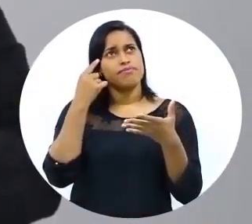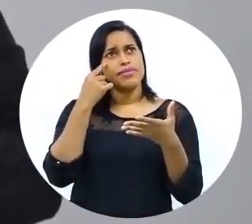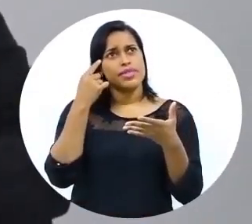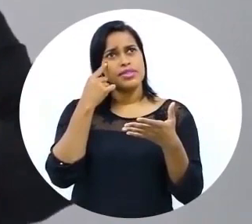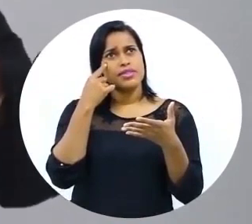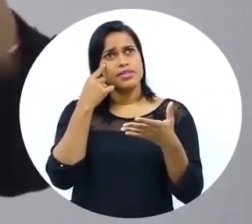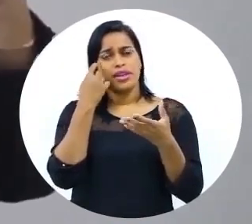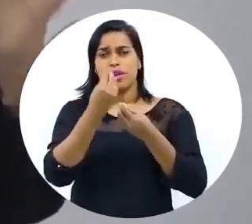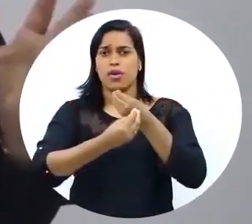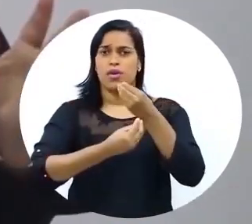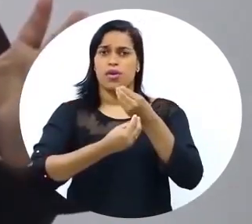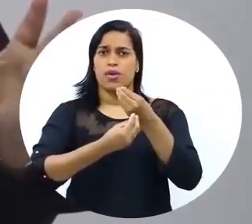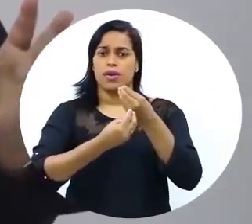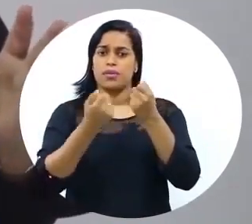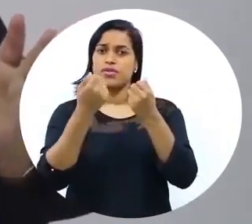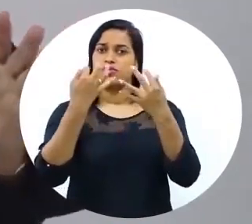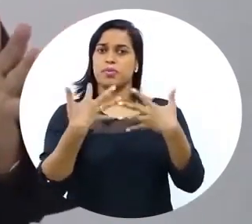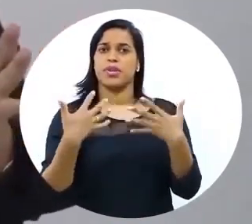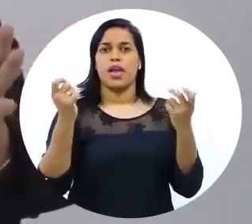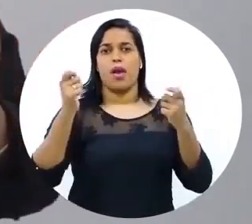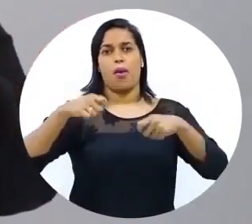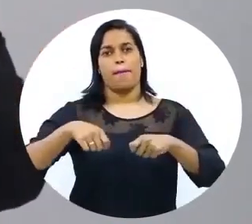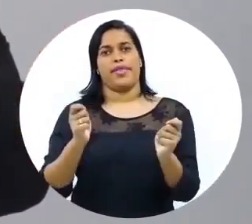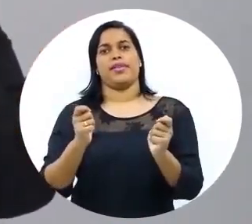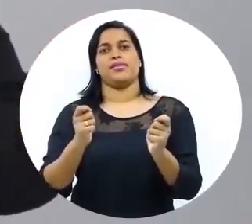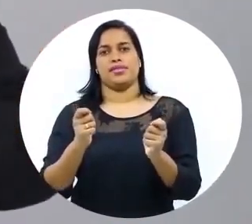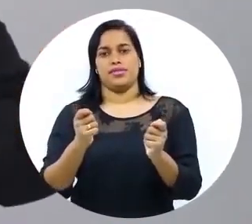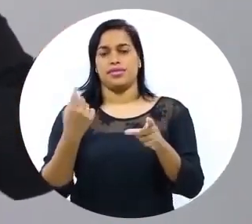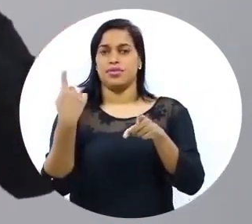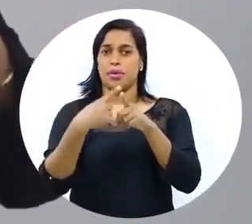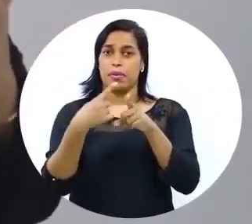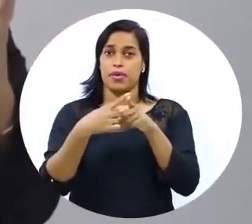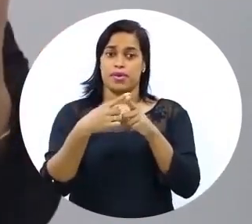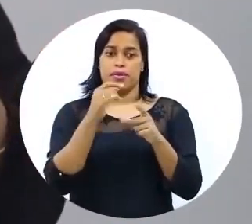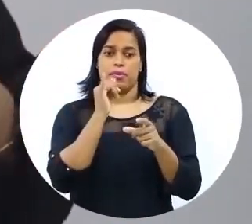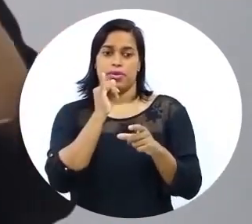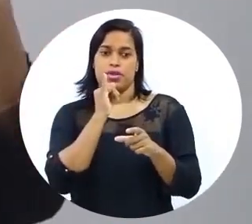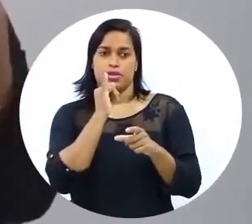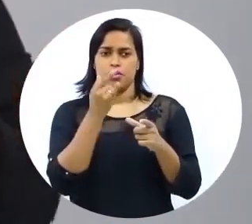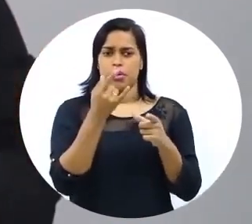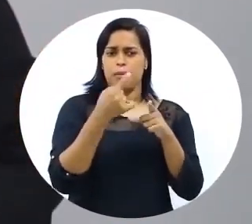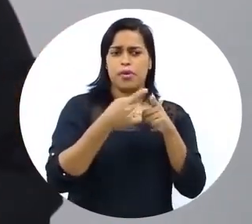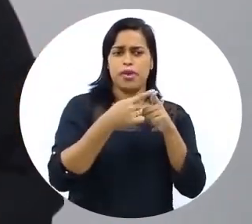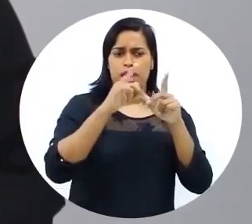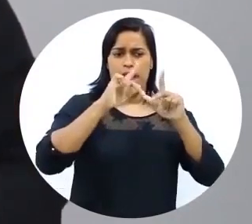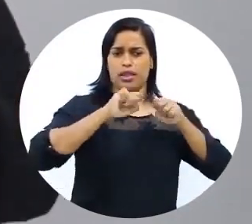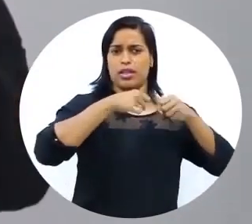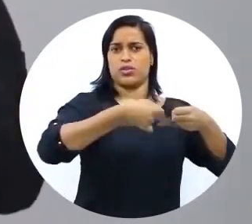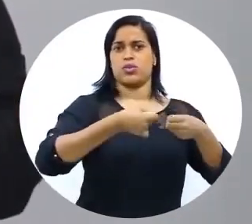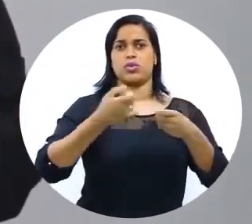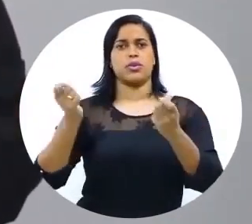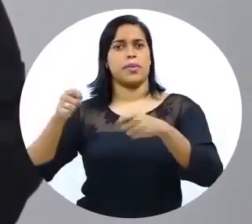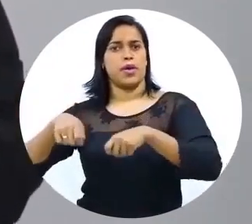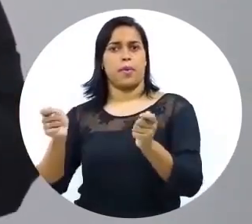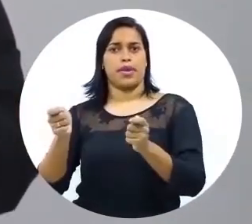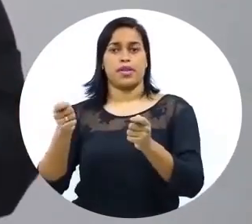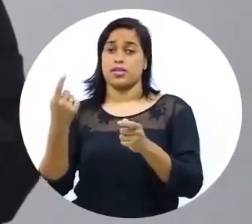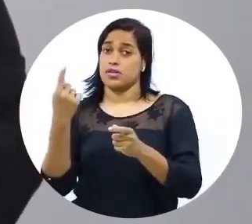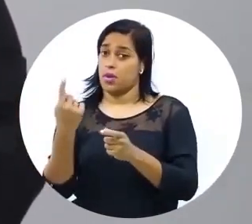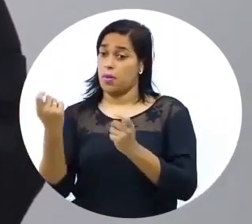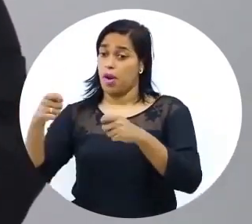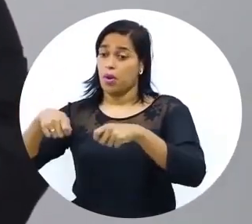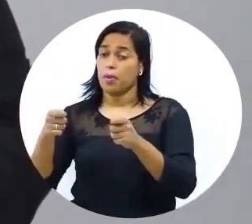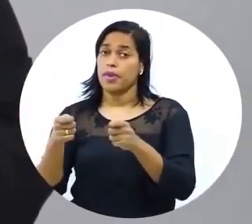gente falar sobre competências. Por quê? Porque de atitude para competência? Uma competência é formada